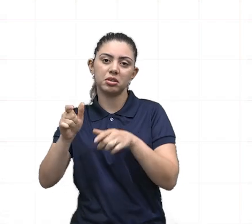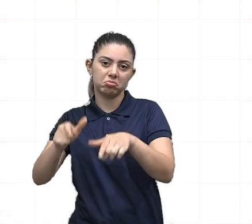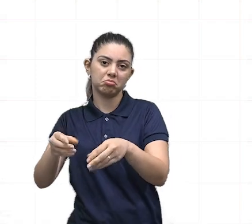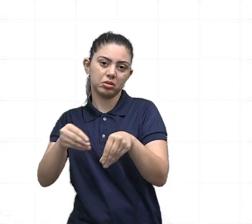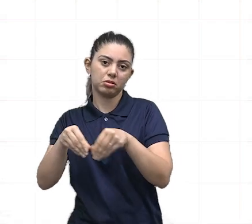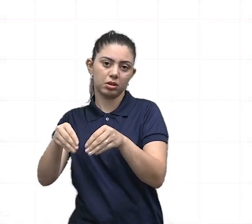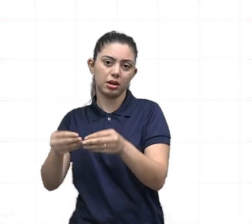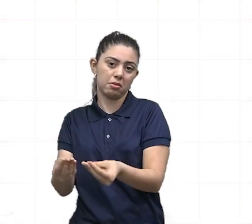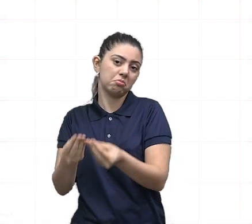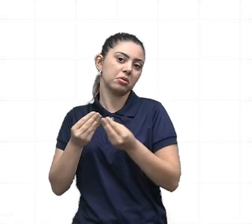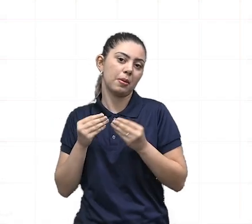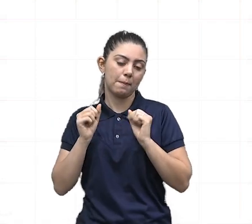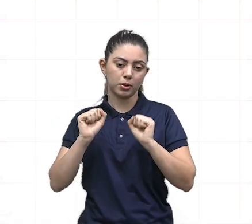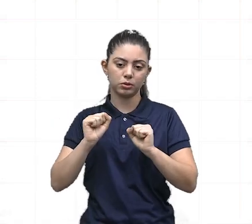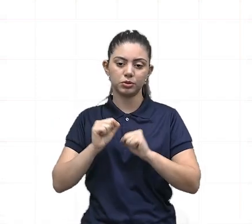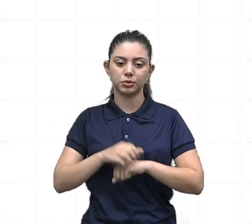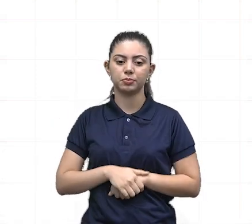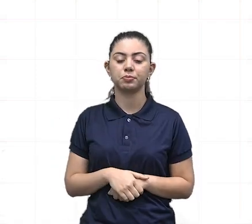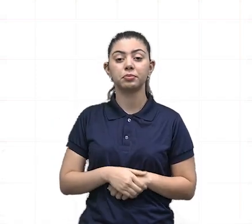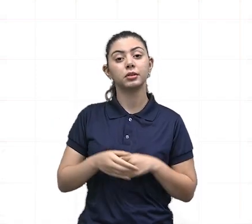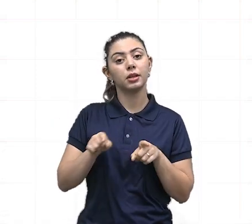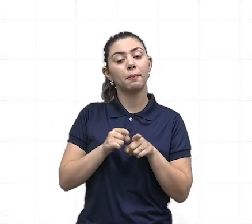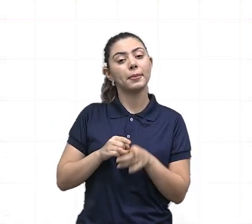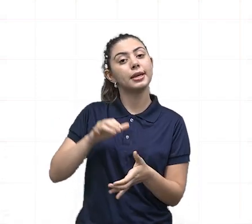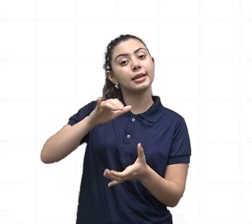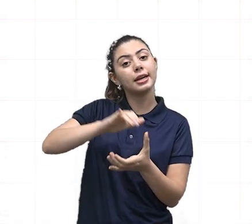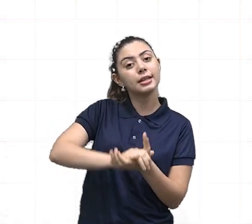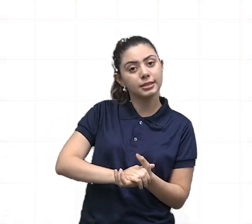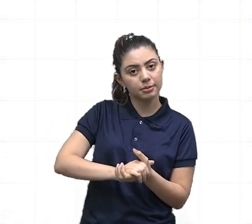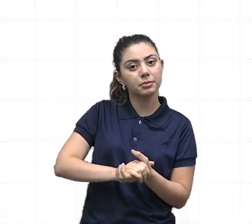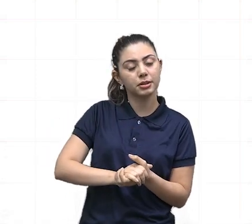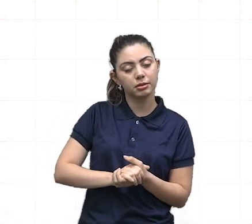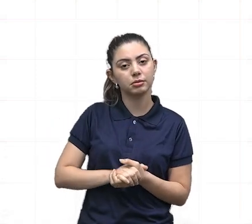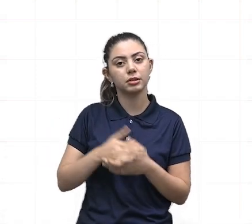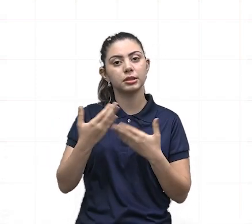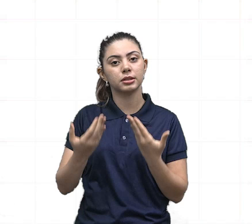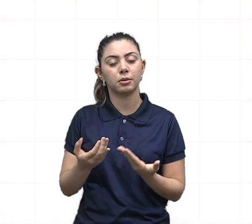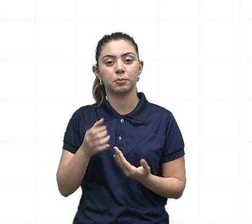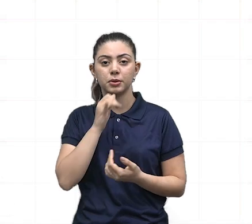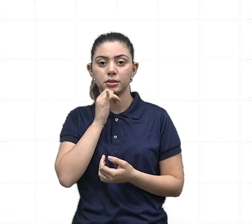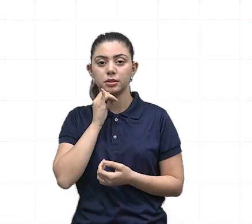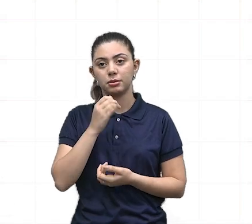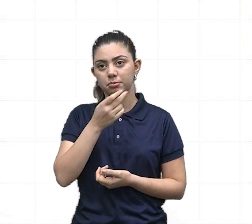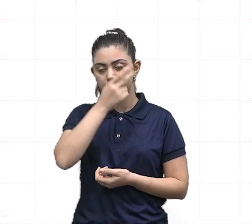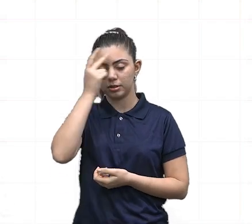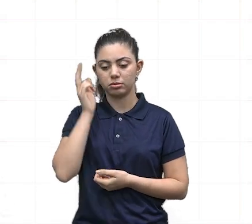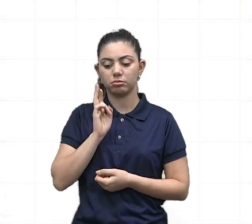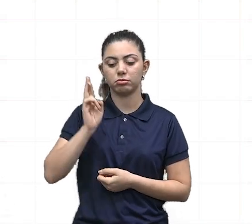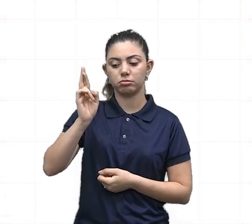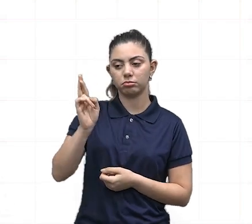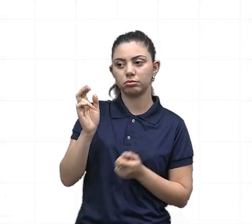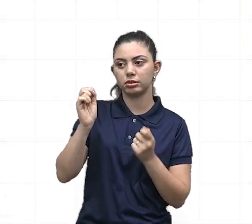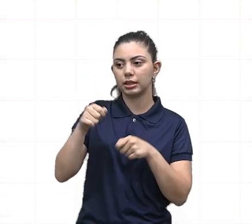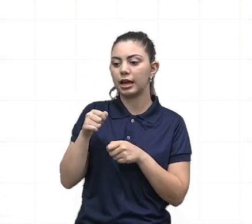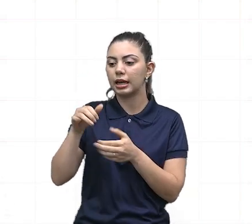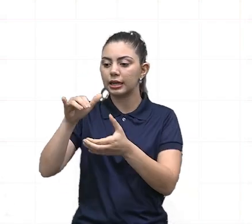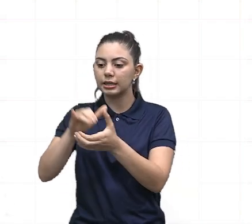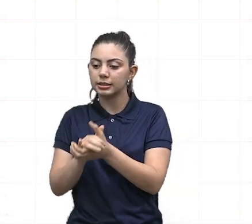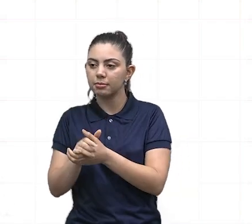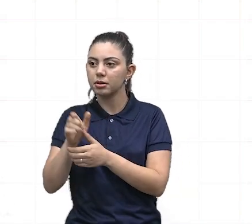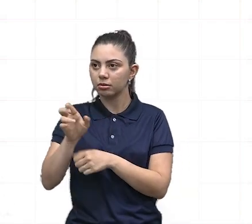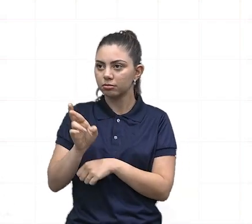em particular. Casamentos, ou seja, os senhores feudais se casavam entre si para garantir